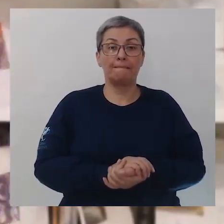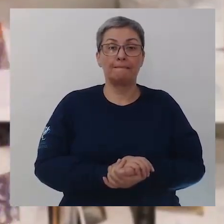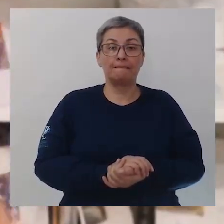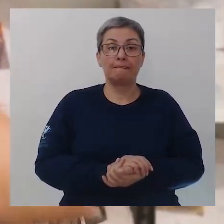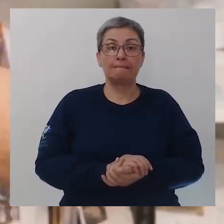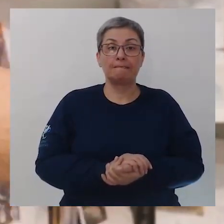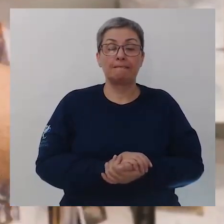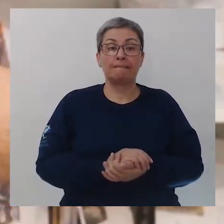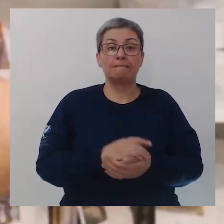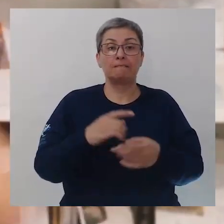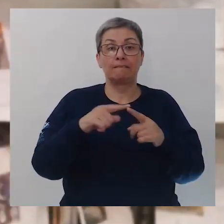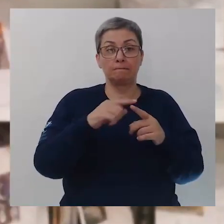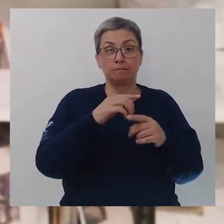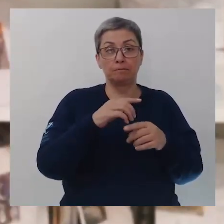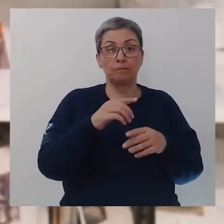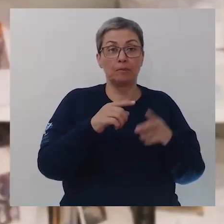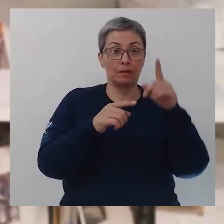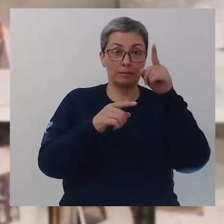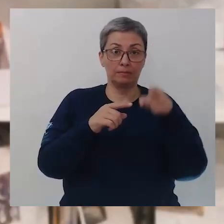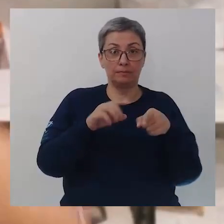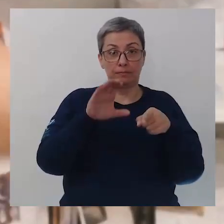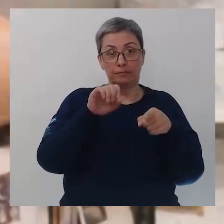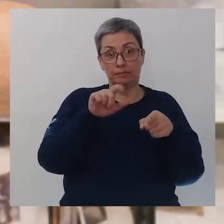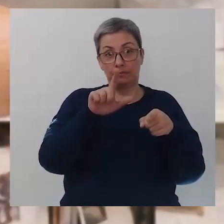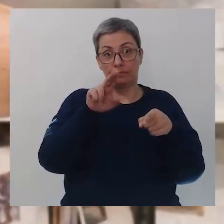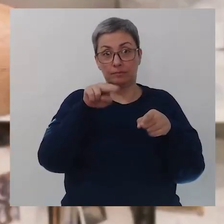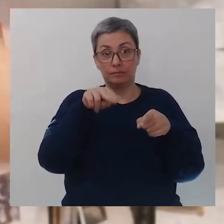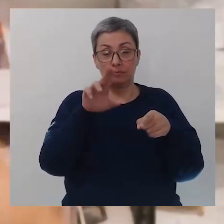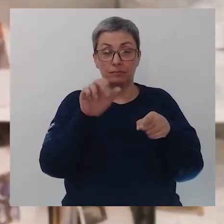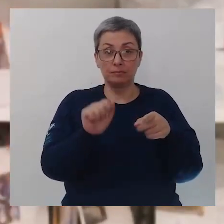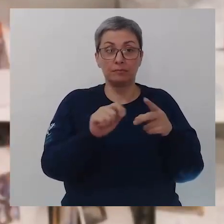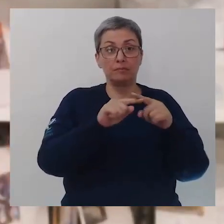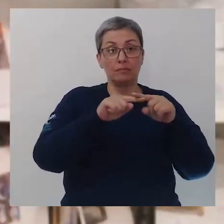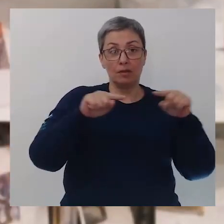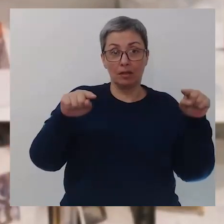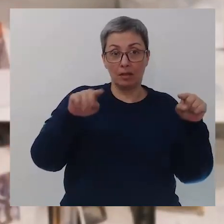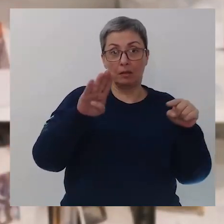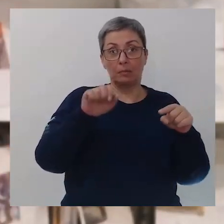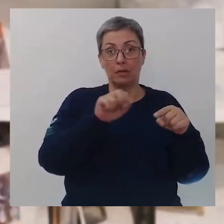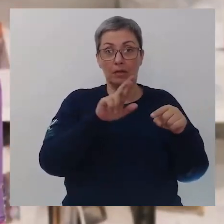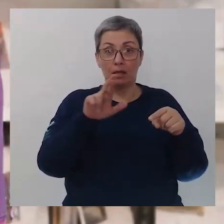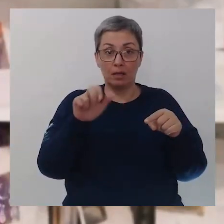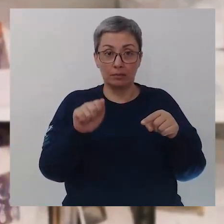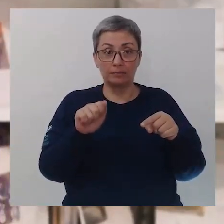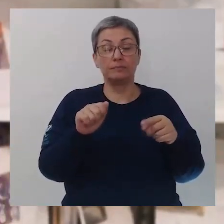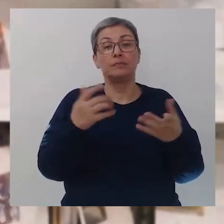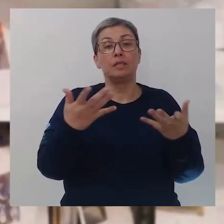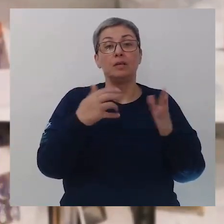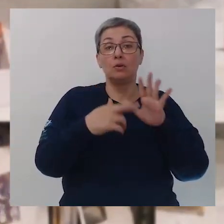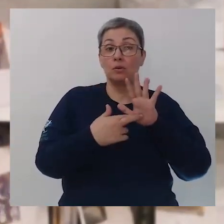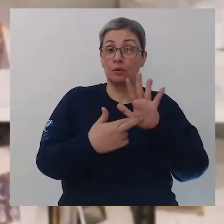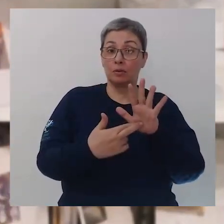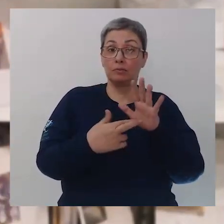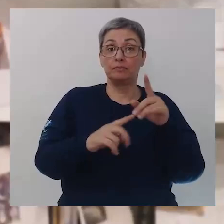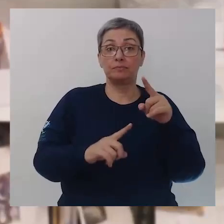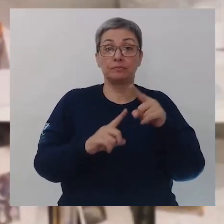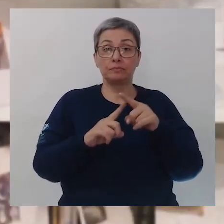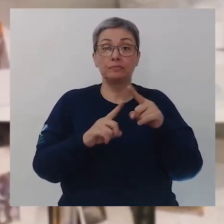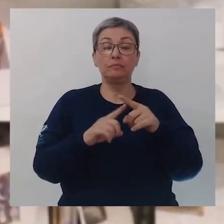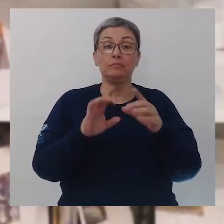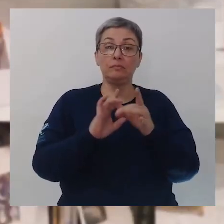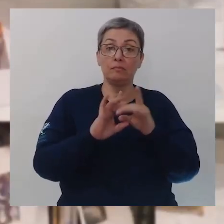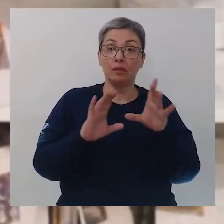né? Então, vertical, colunas, horizontal, barras. Esse tipo de representação,